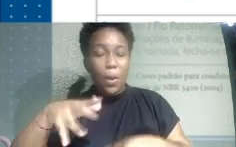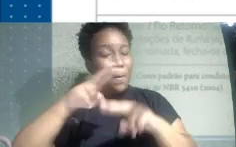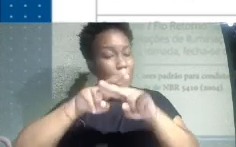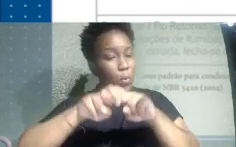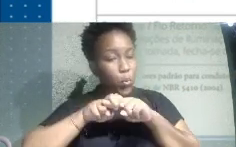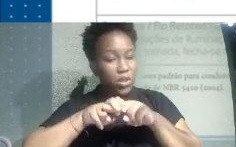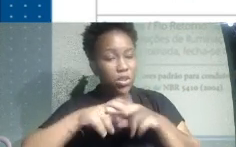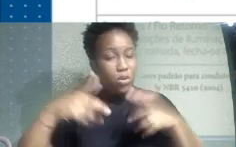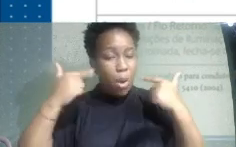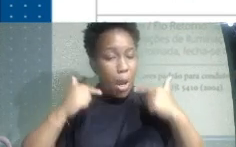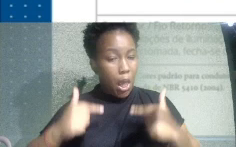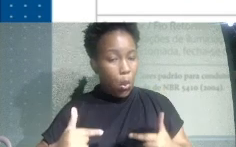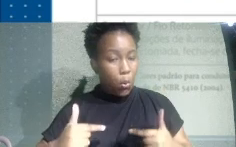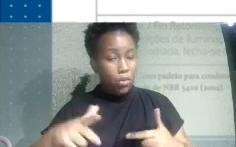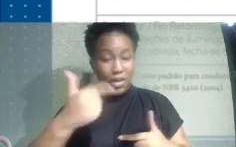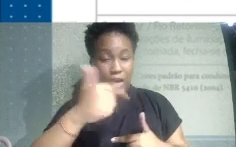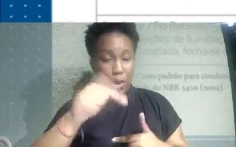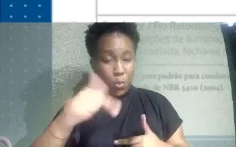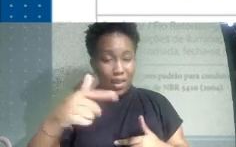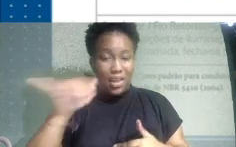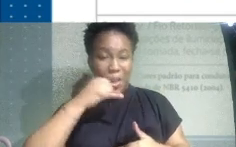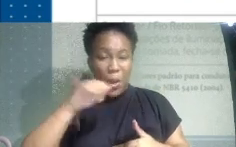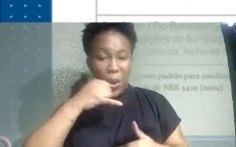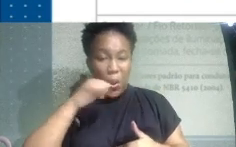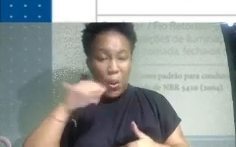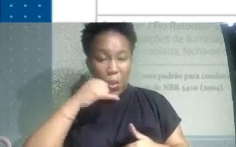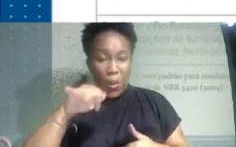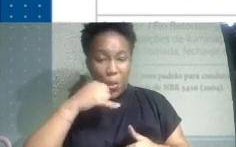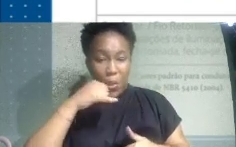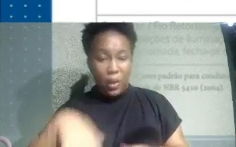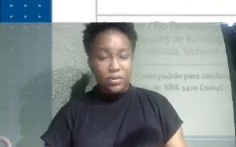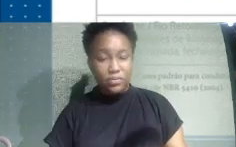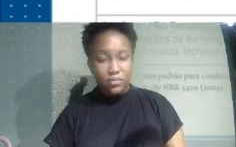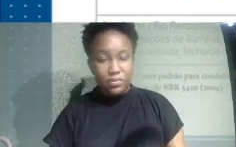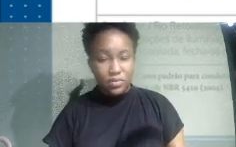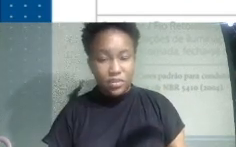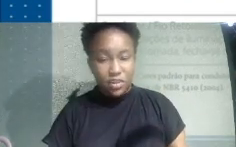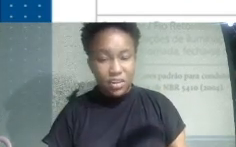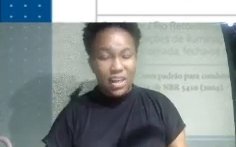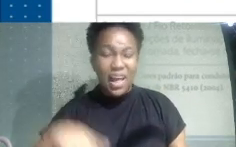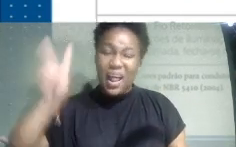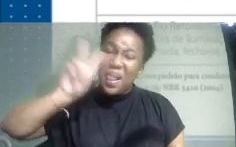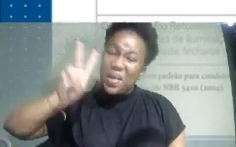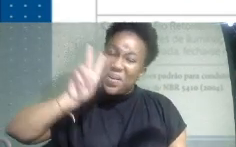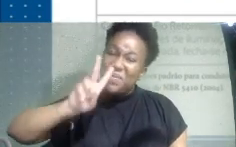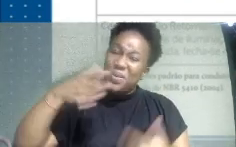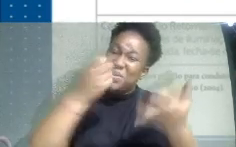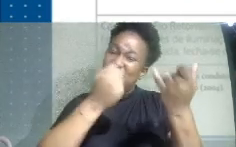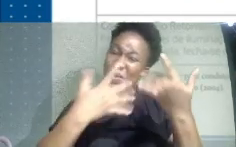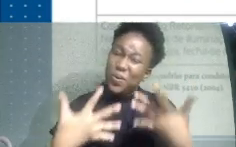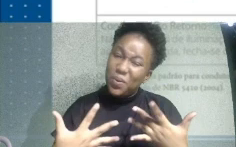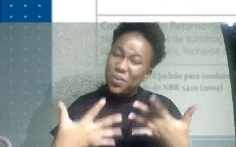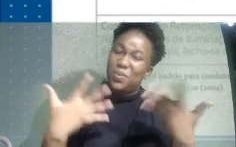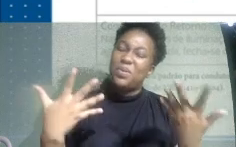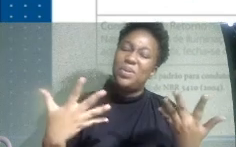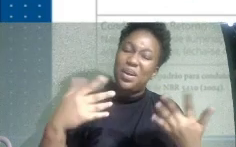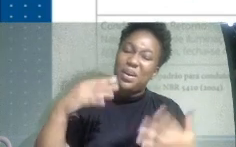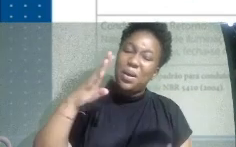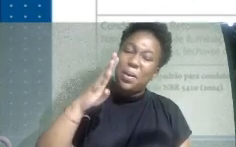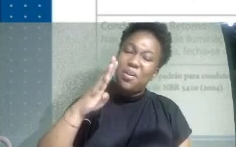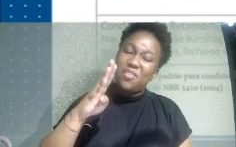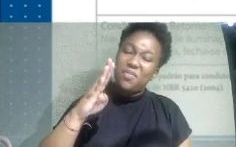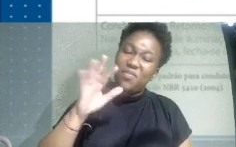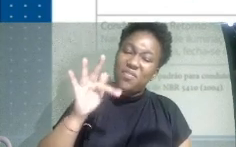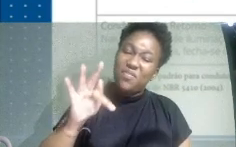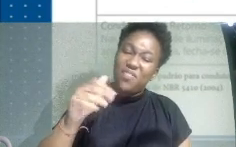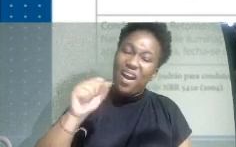Ele não está carregado. Quando o condutor ou fio for fase, lembra que a gente comentou monofásico, bifásico, trifásico, uma